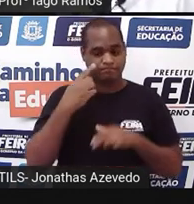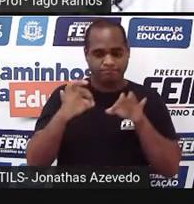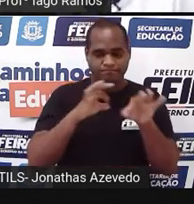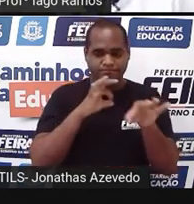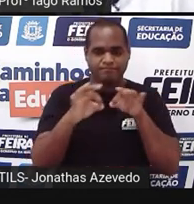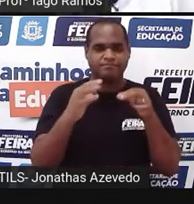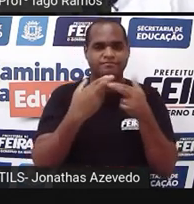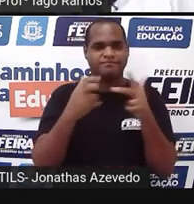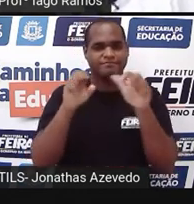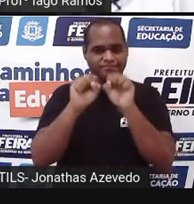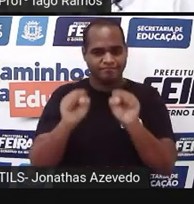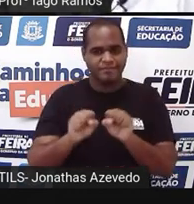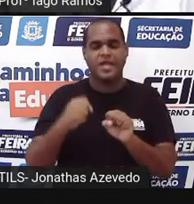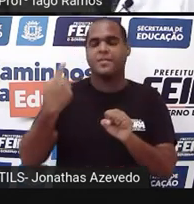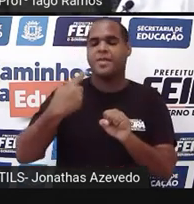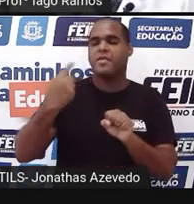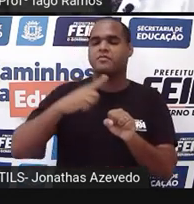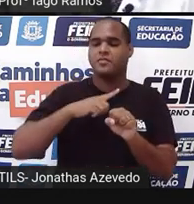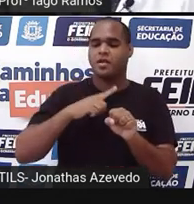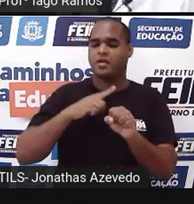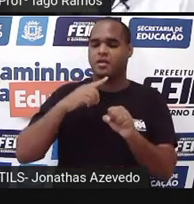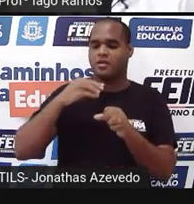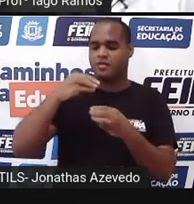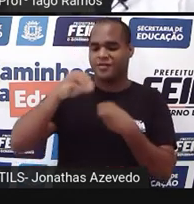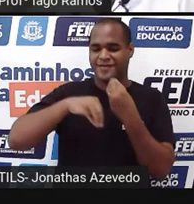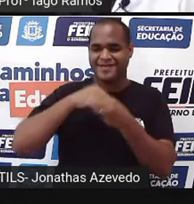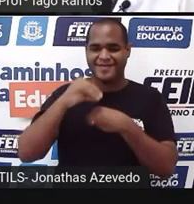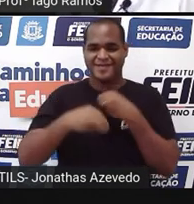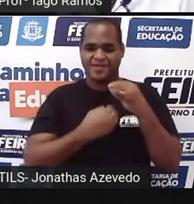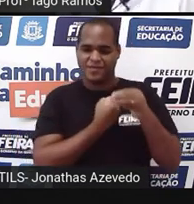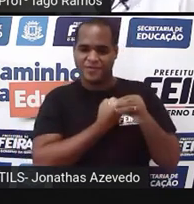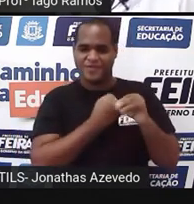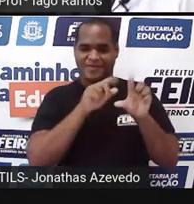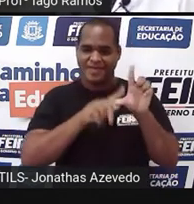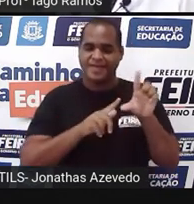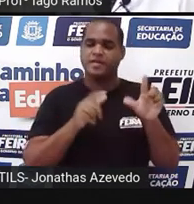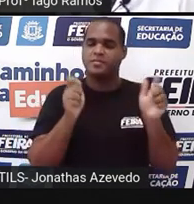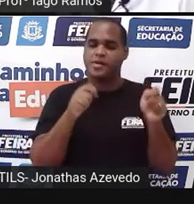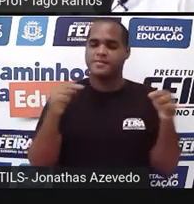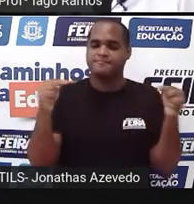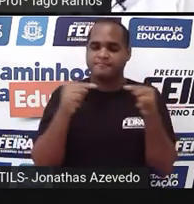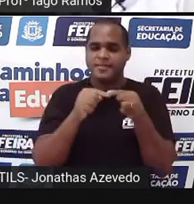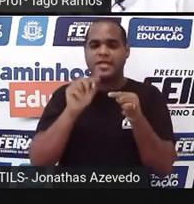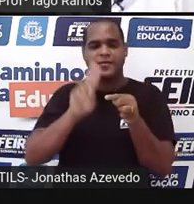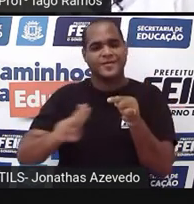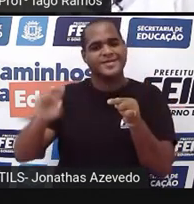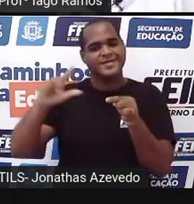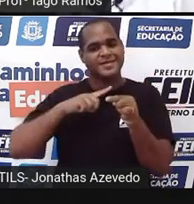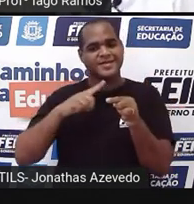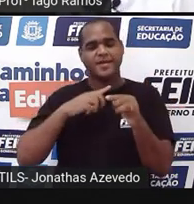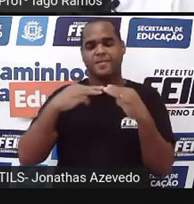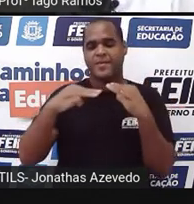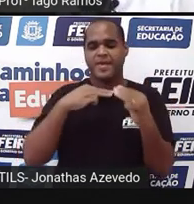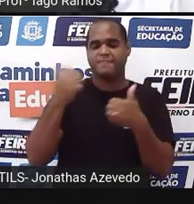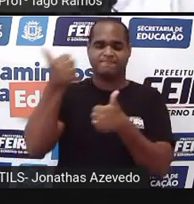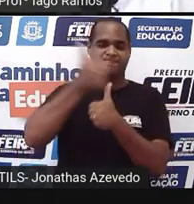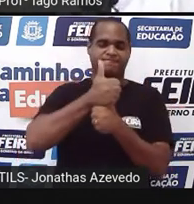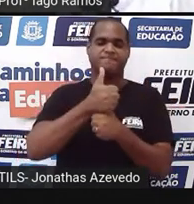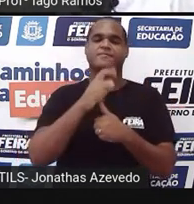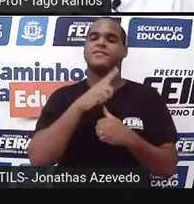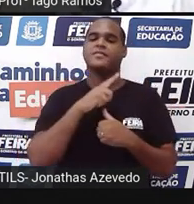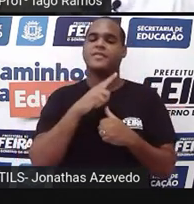sistema de equação do primeiro grau com duas incógnitas aplicando usando o método da substituição